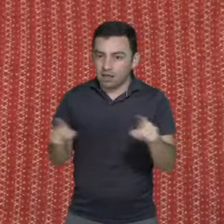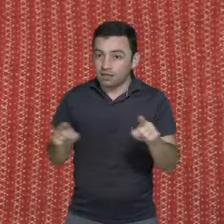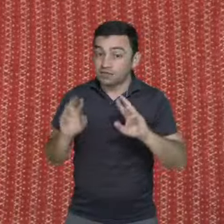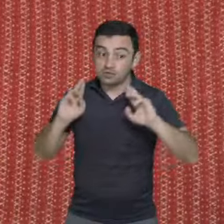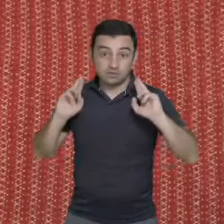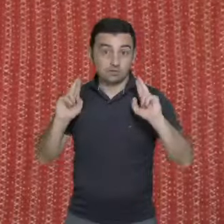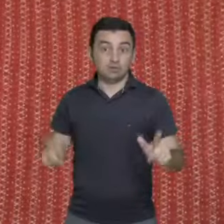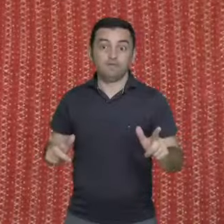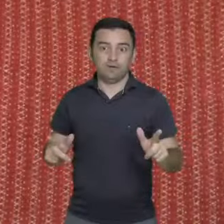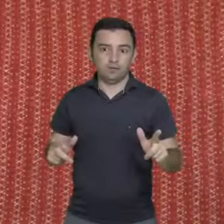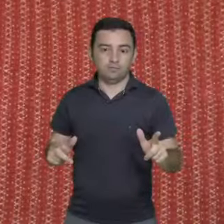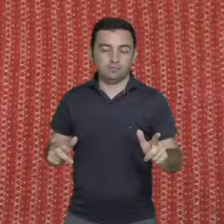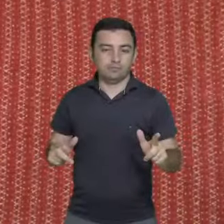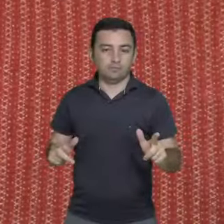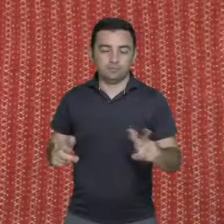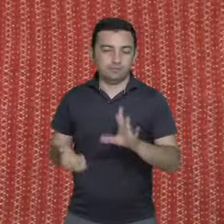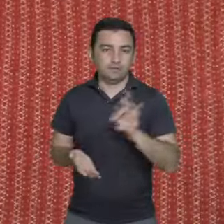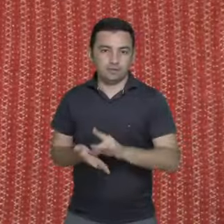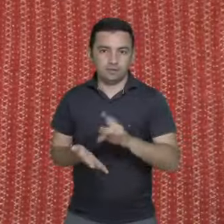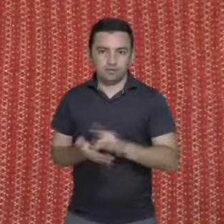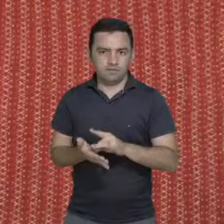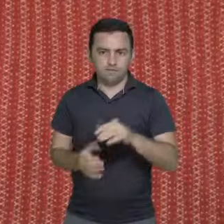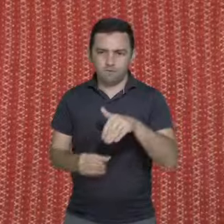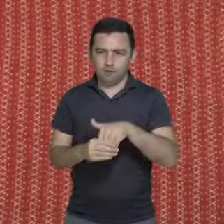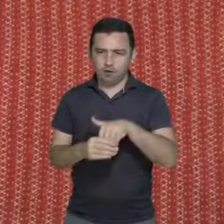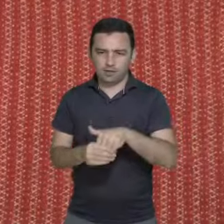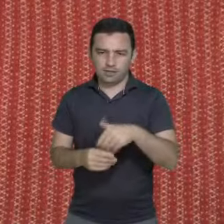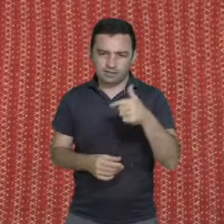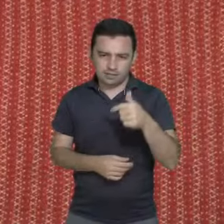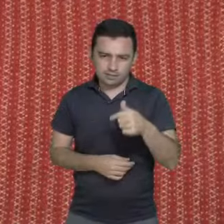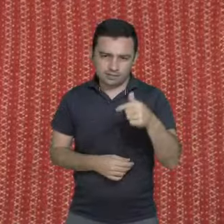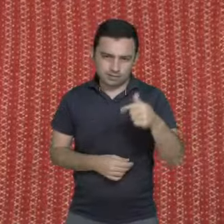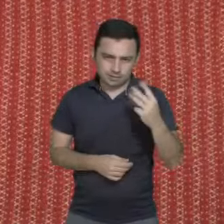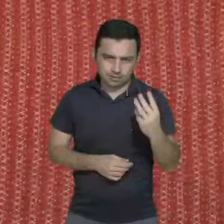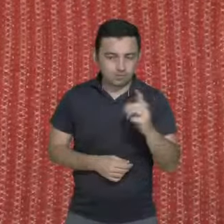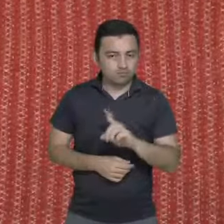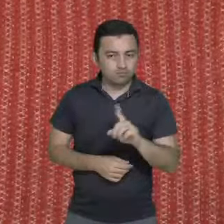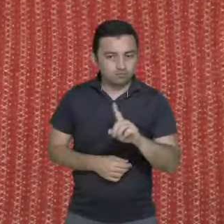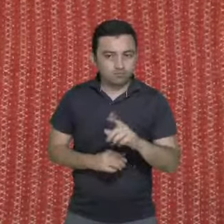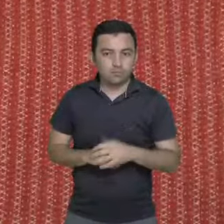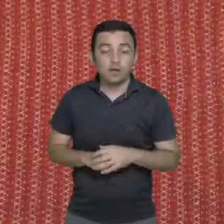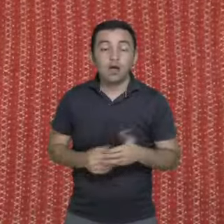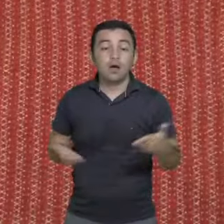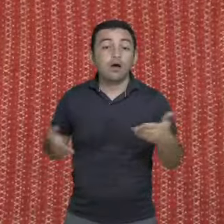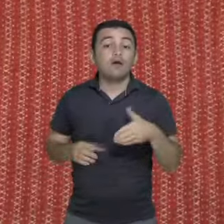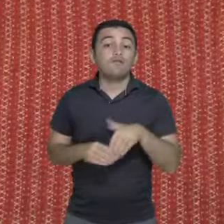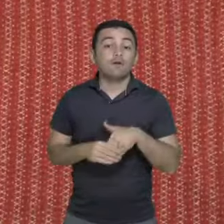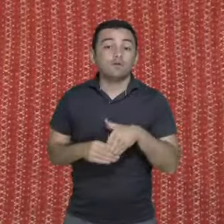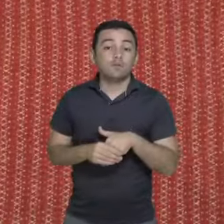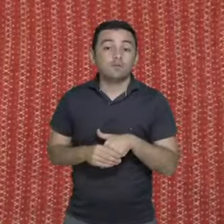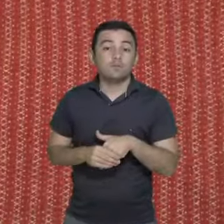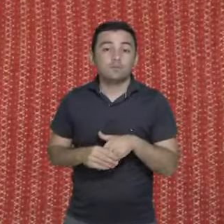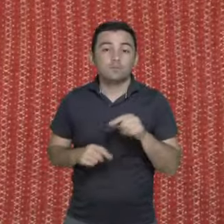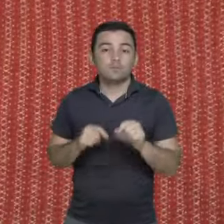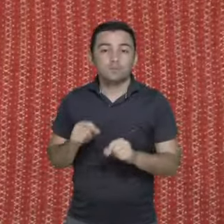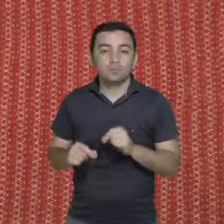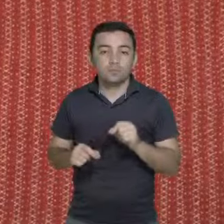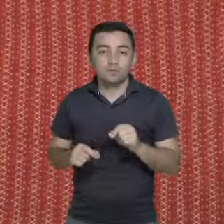distintas. Nós não estamos aqui votando 773. Nós estamos aqui votando